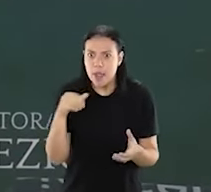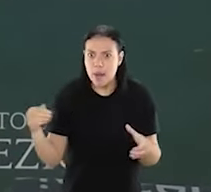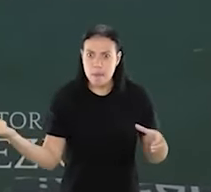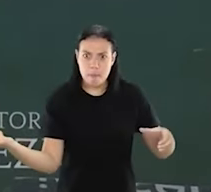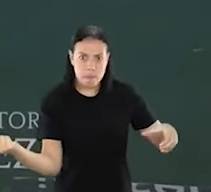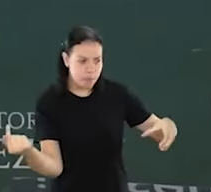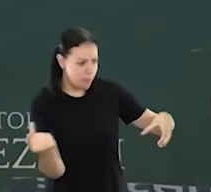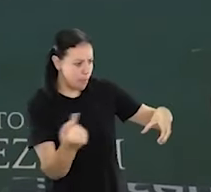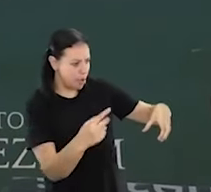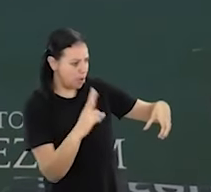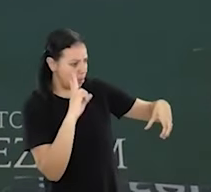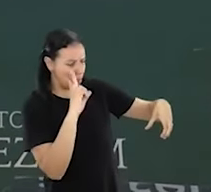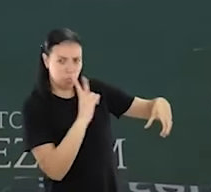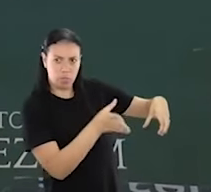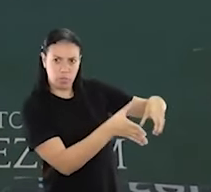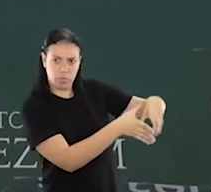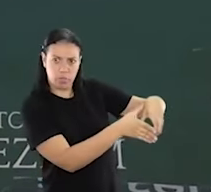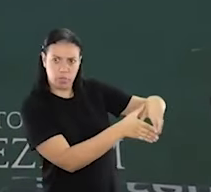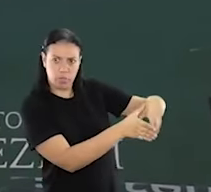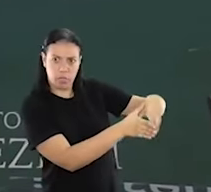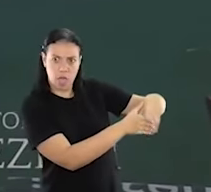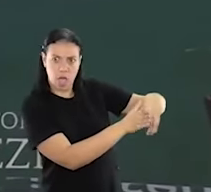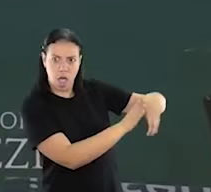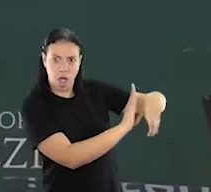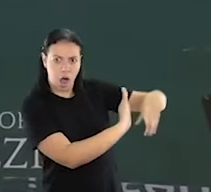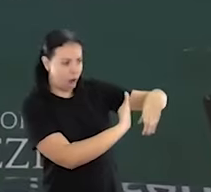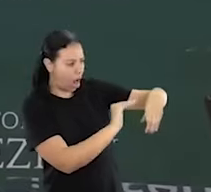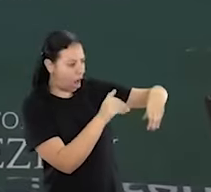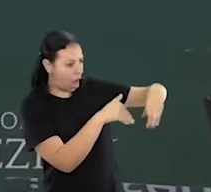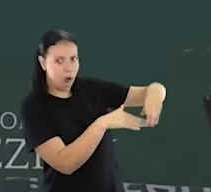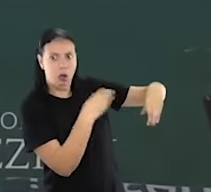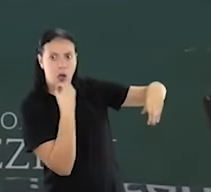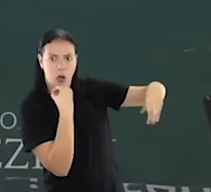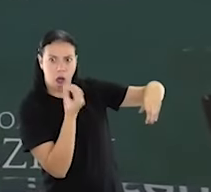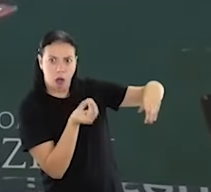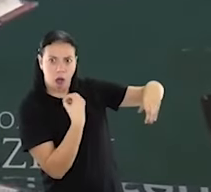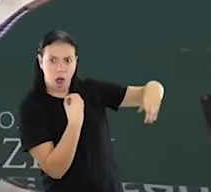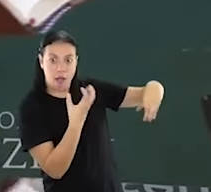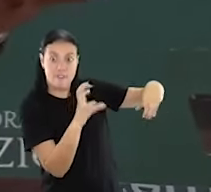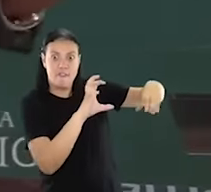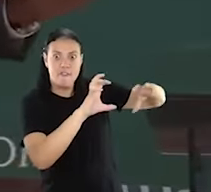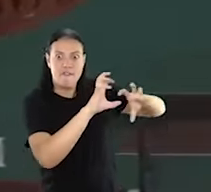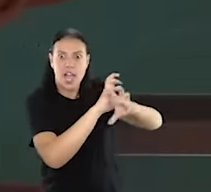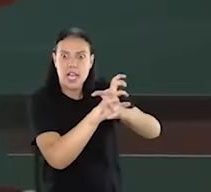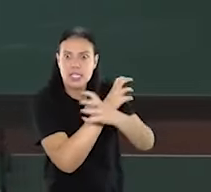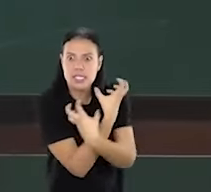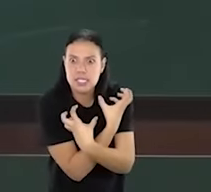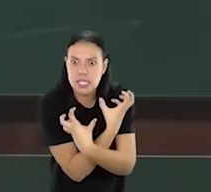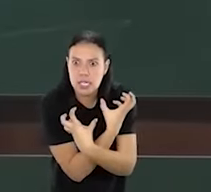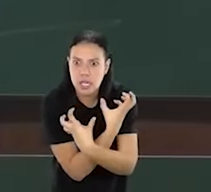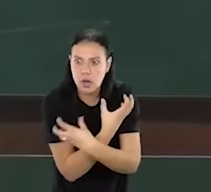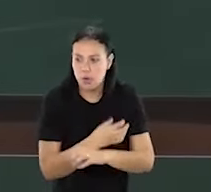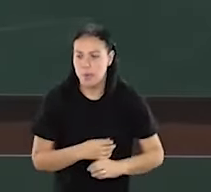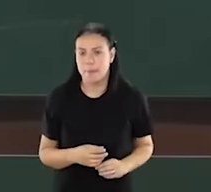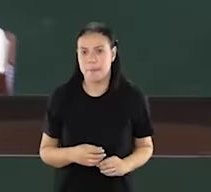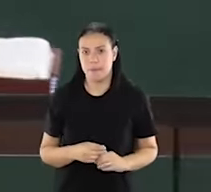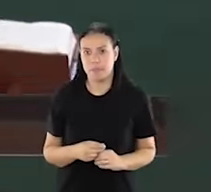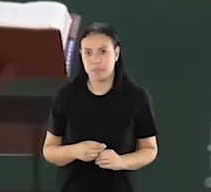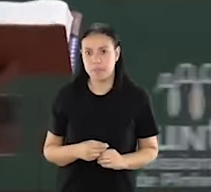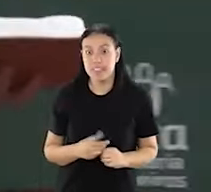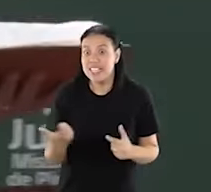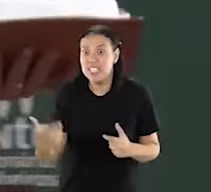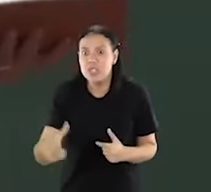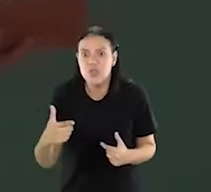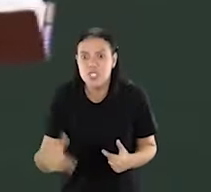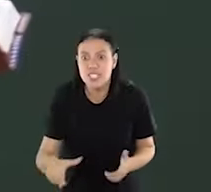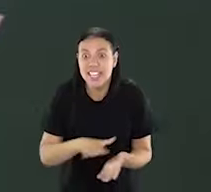aberto. Elas entram, o túmulo está vazio. Elas saem, tem um anjo perguntando para elas, o que vocês